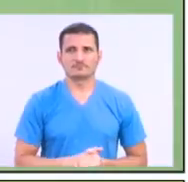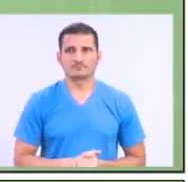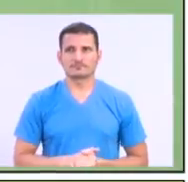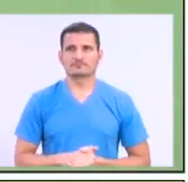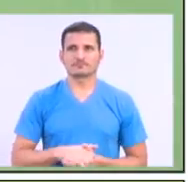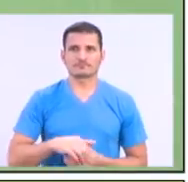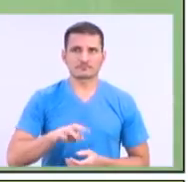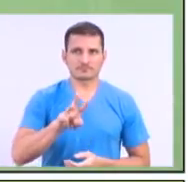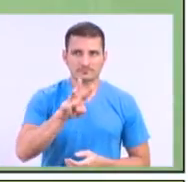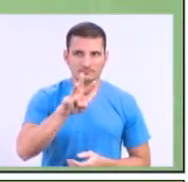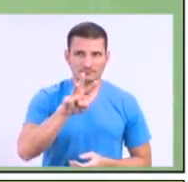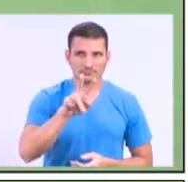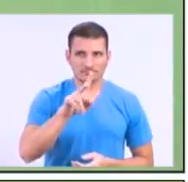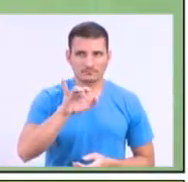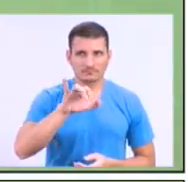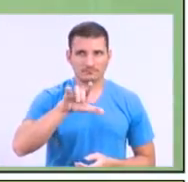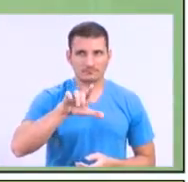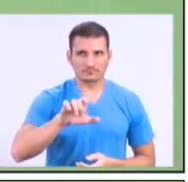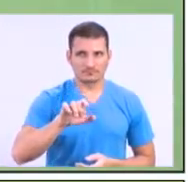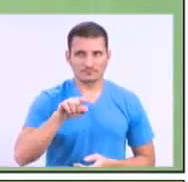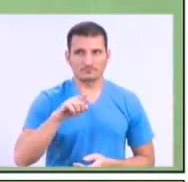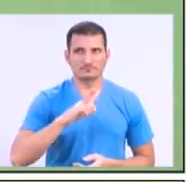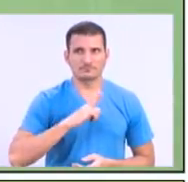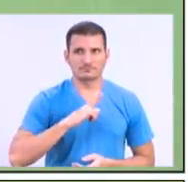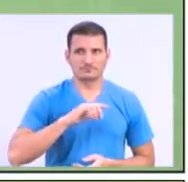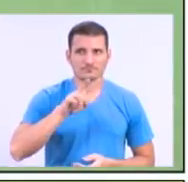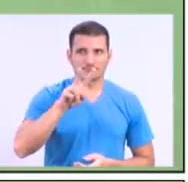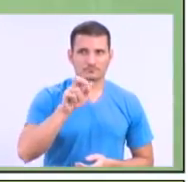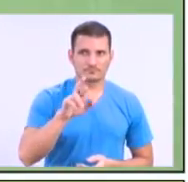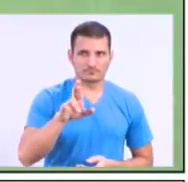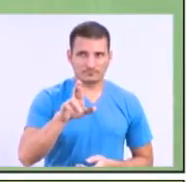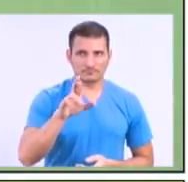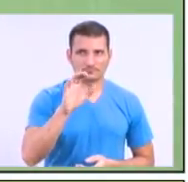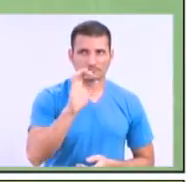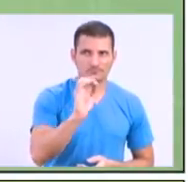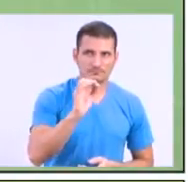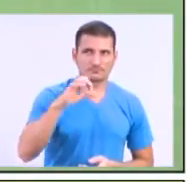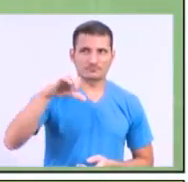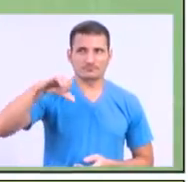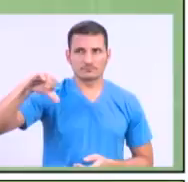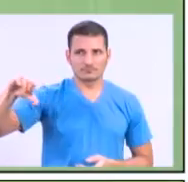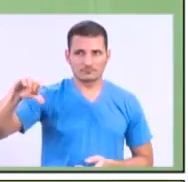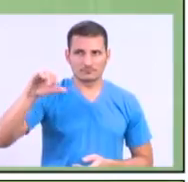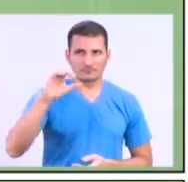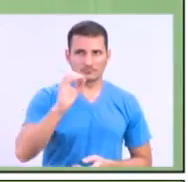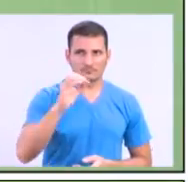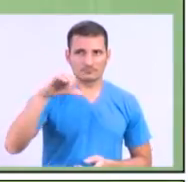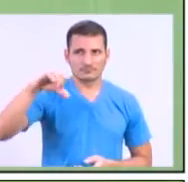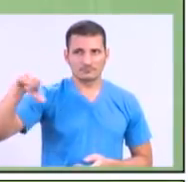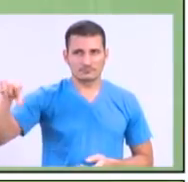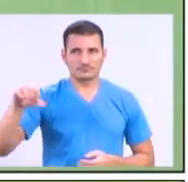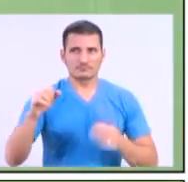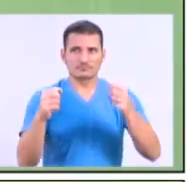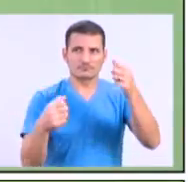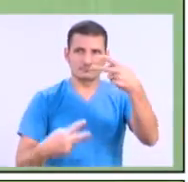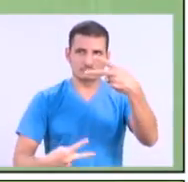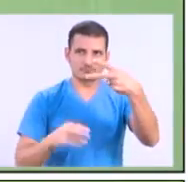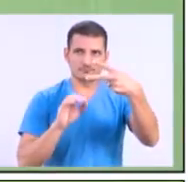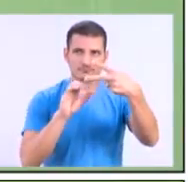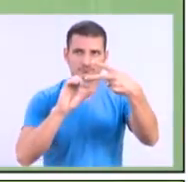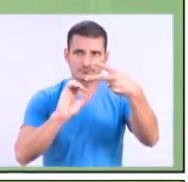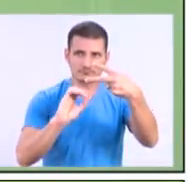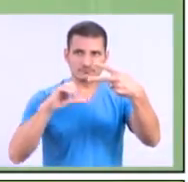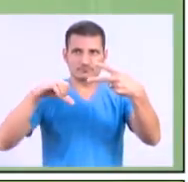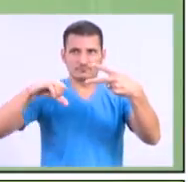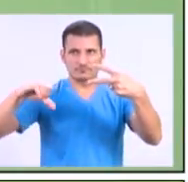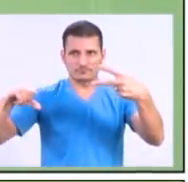de repetição, nós temos uma definição de variáveis aqui em cima, certo? Dentro dos delimitadores PHP também. E